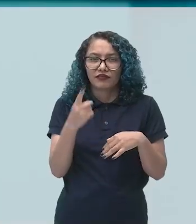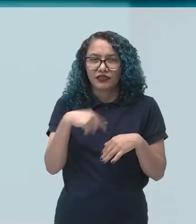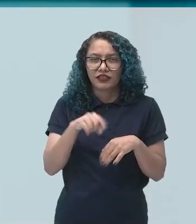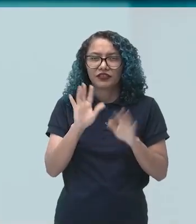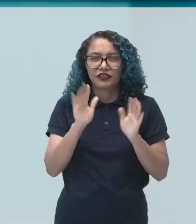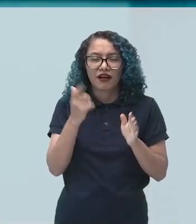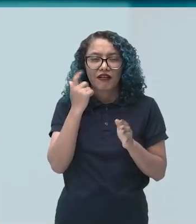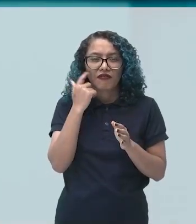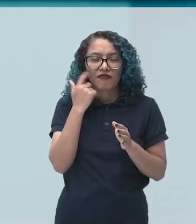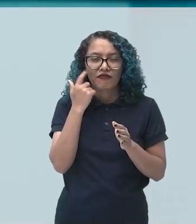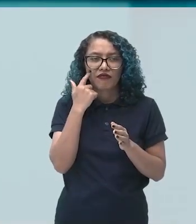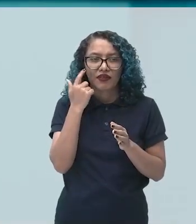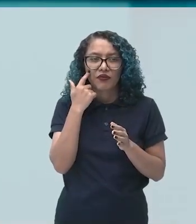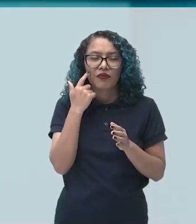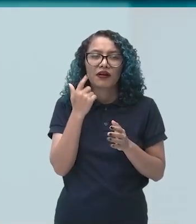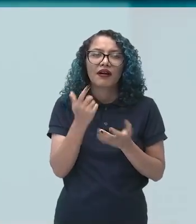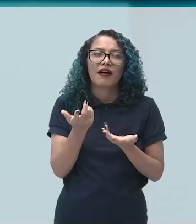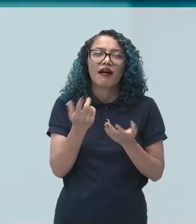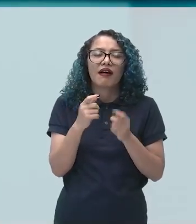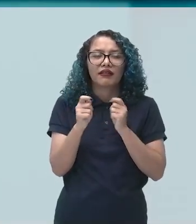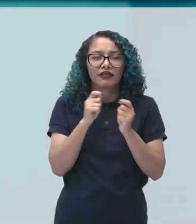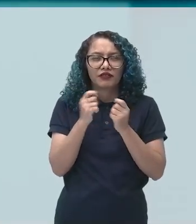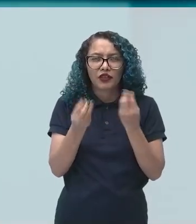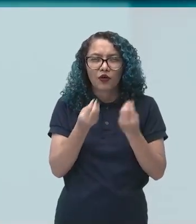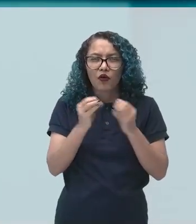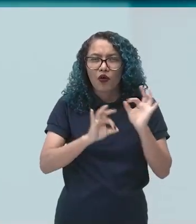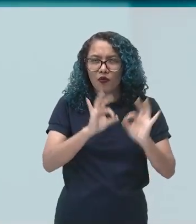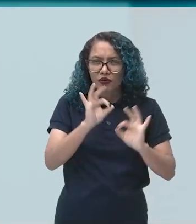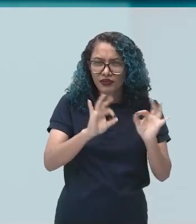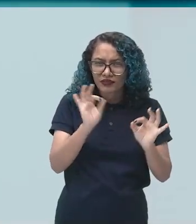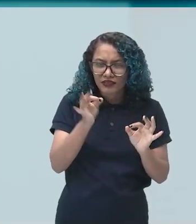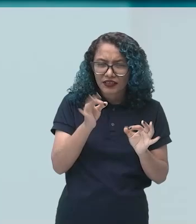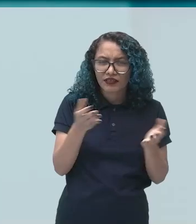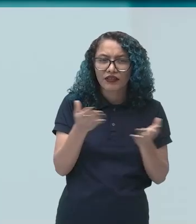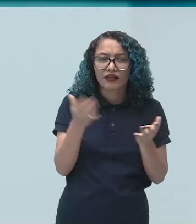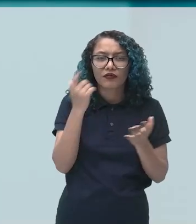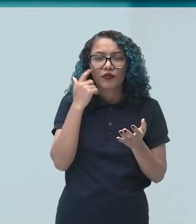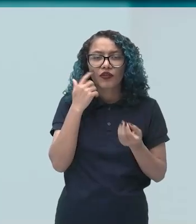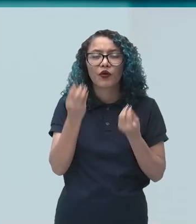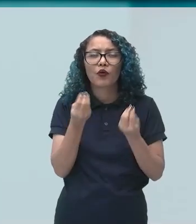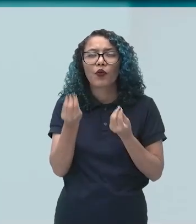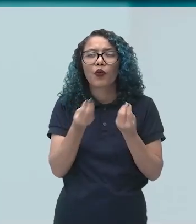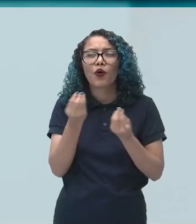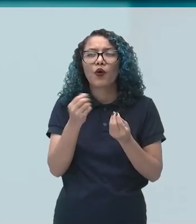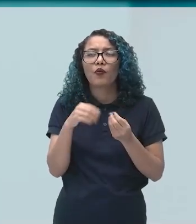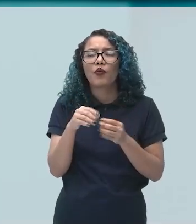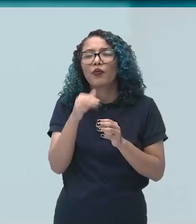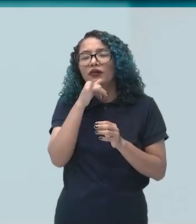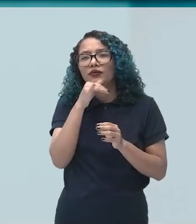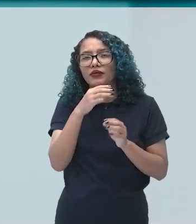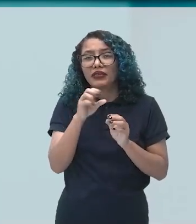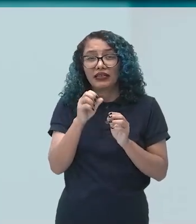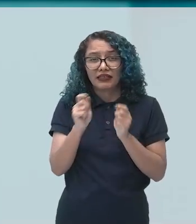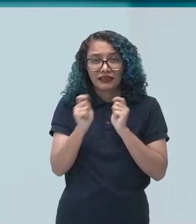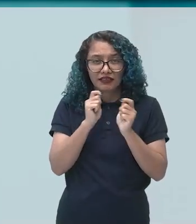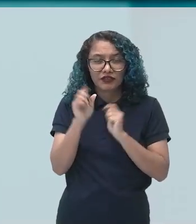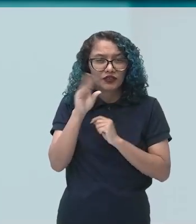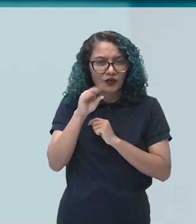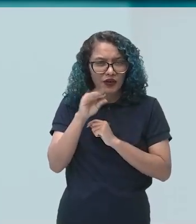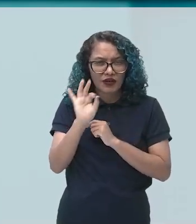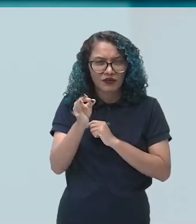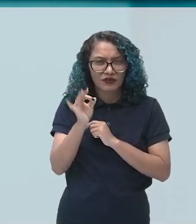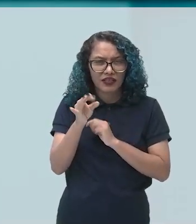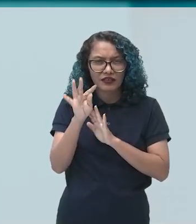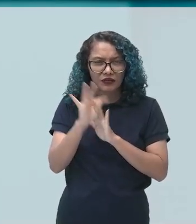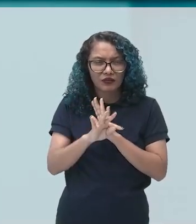aconteceu a entrevista que foi planejada, podemos então pensar também em como esse texto oral, né, já que a entrevista se deu de